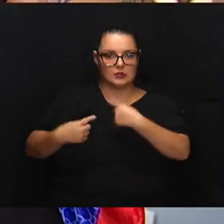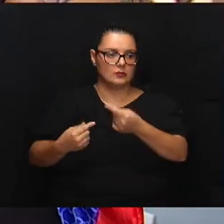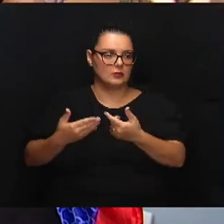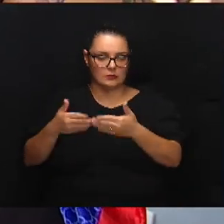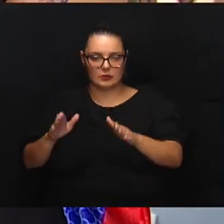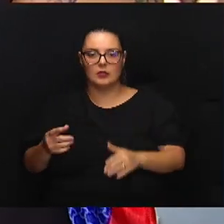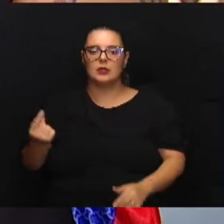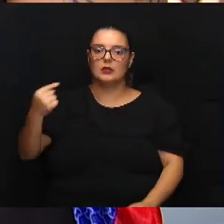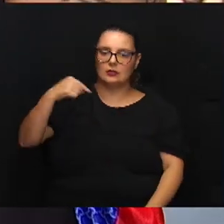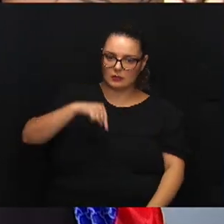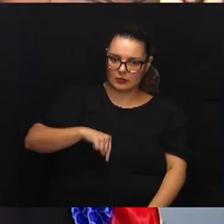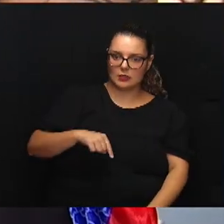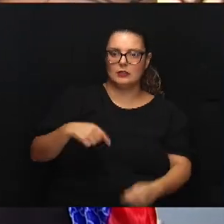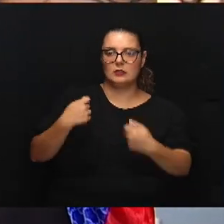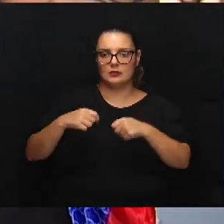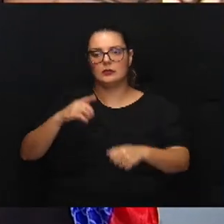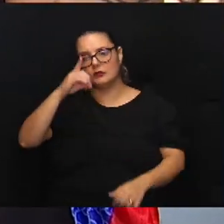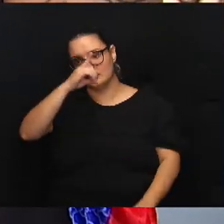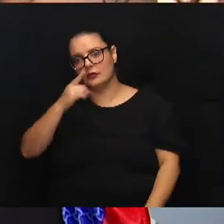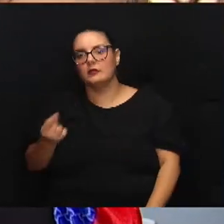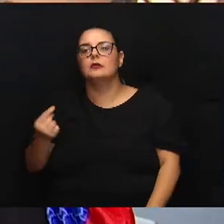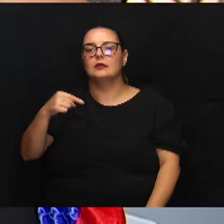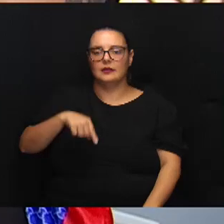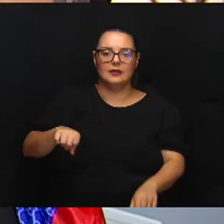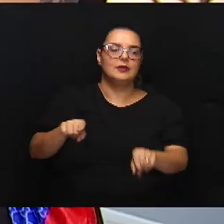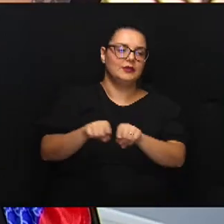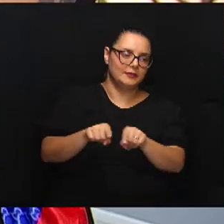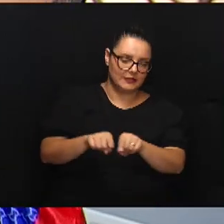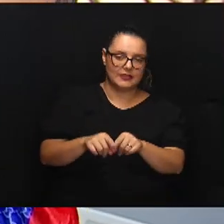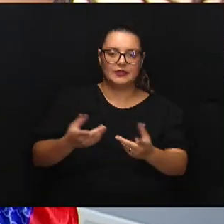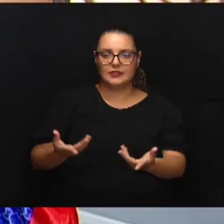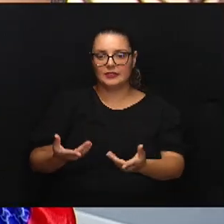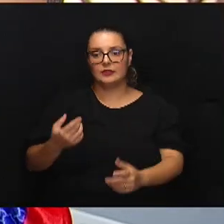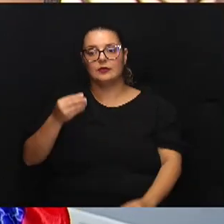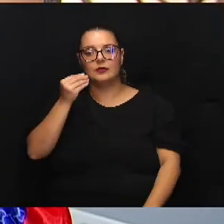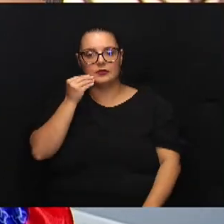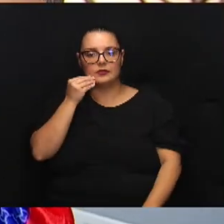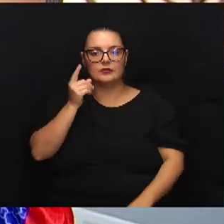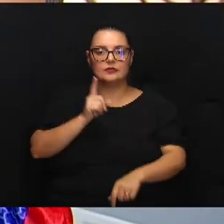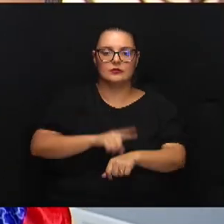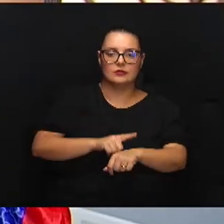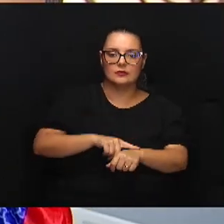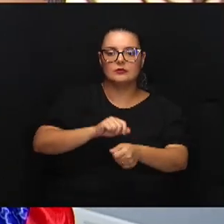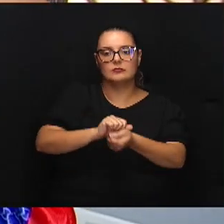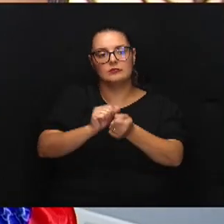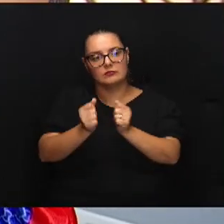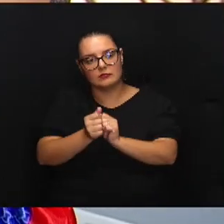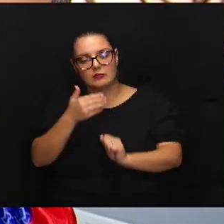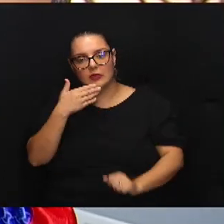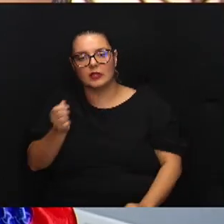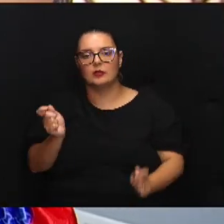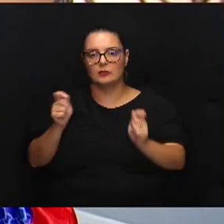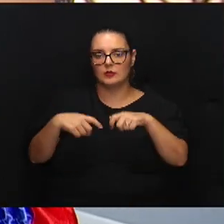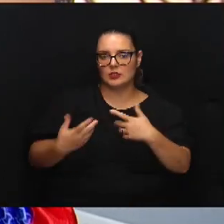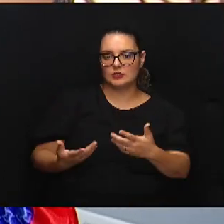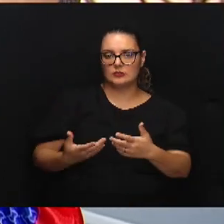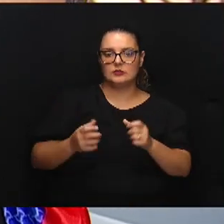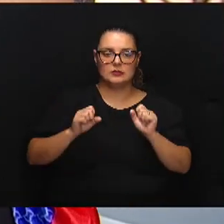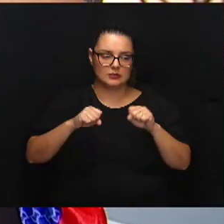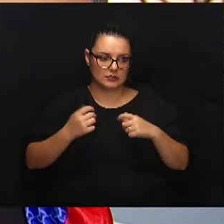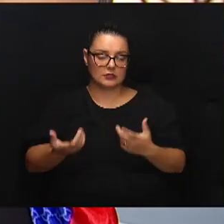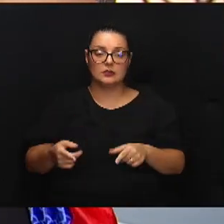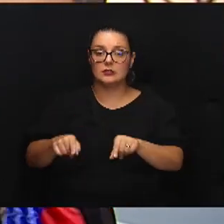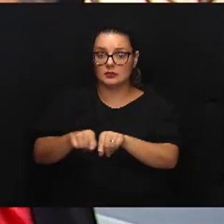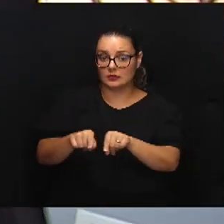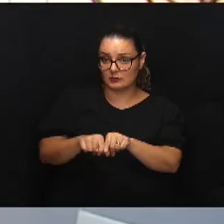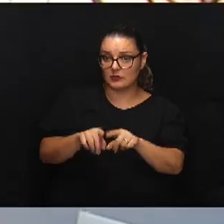eu venho. Se precisar no domingo, eu também. Então, eu tô tentando ter um horário mais flexível possível. Sim. E além de fazer